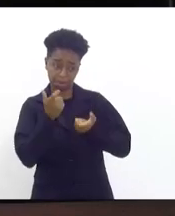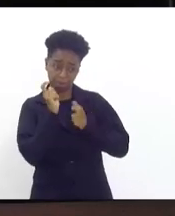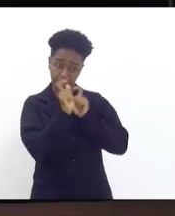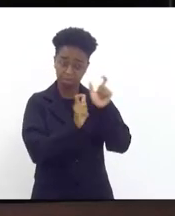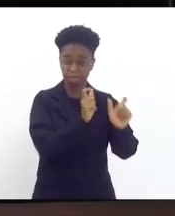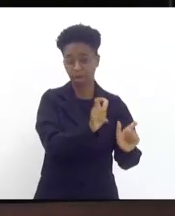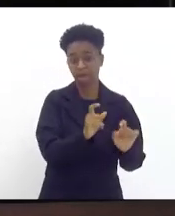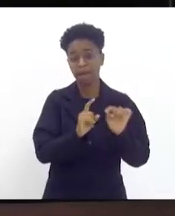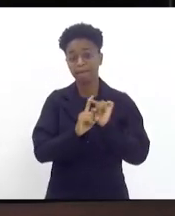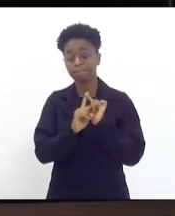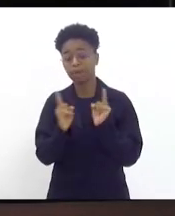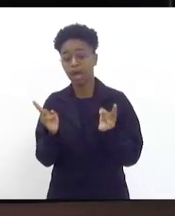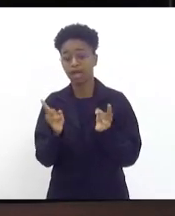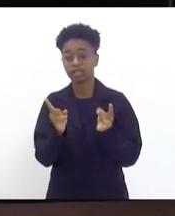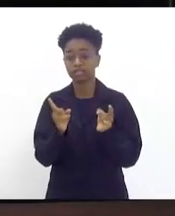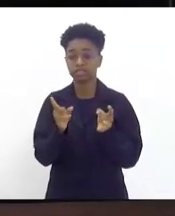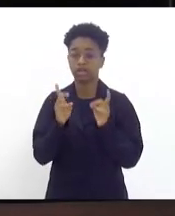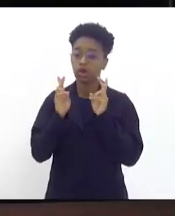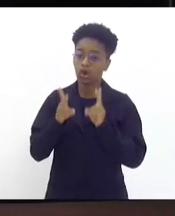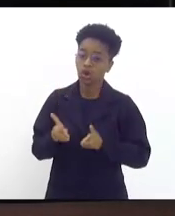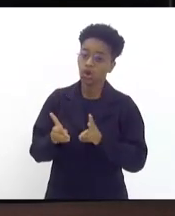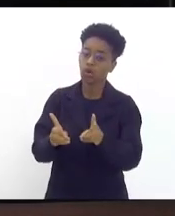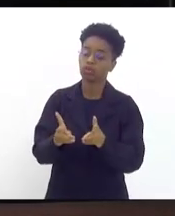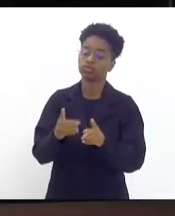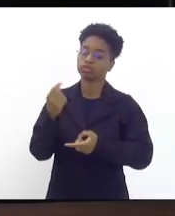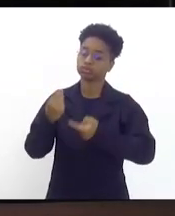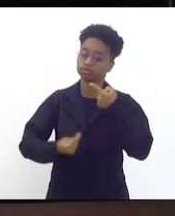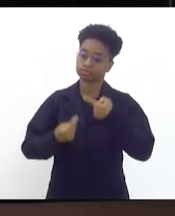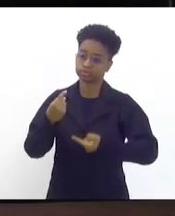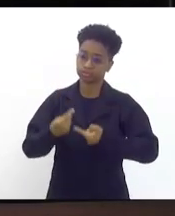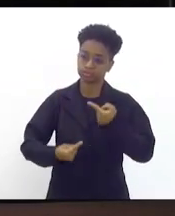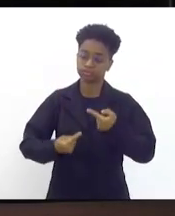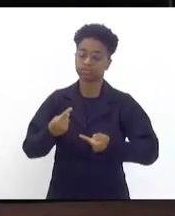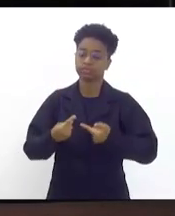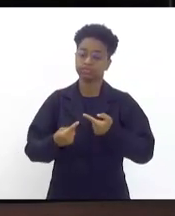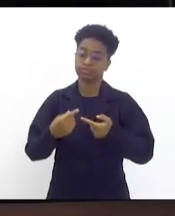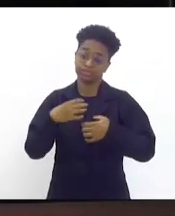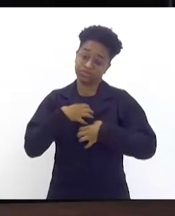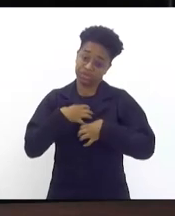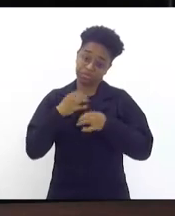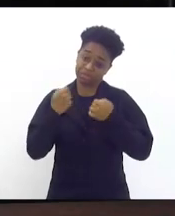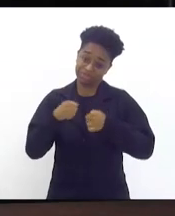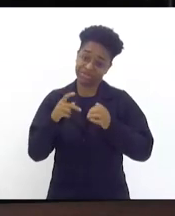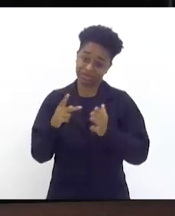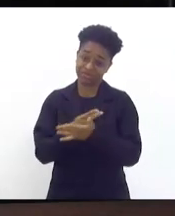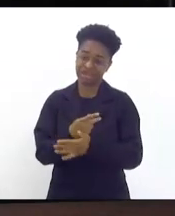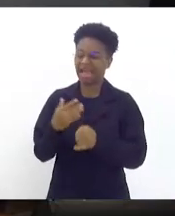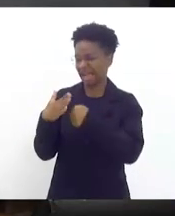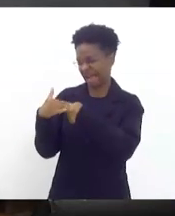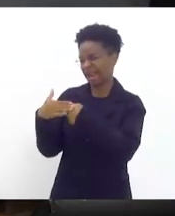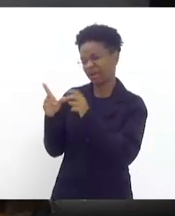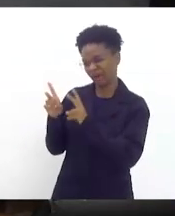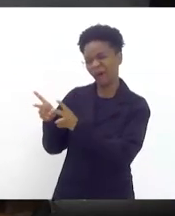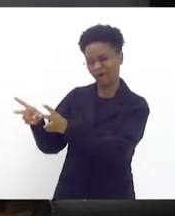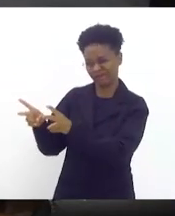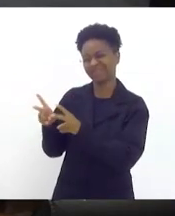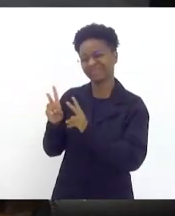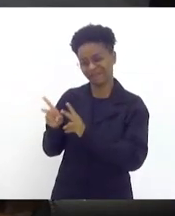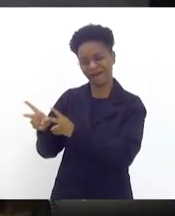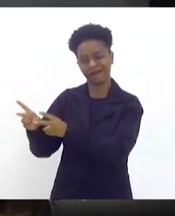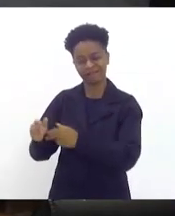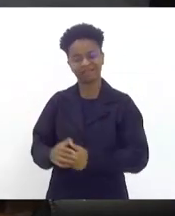vossa excelência mas continuarei a fazer o debate da forma que terá que ser feito os carinhos permanecerão seu